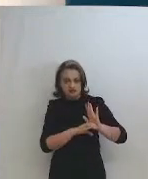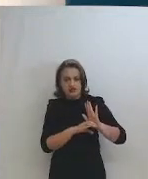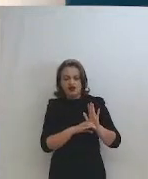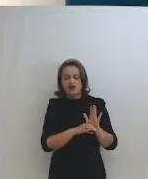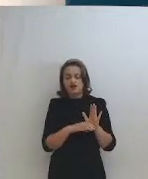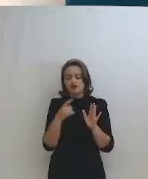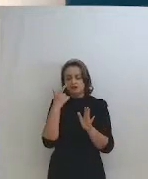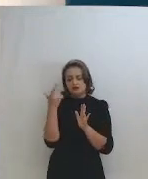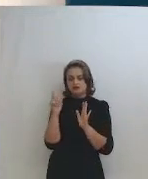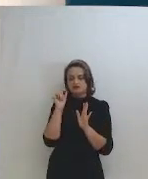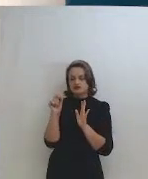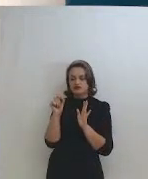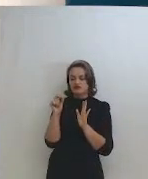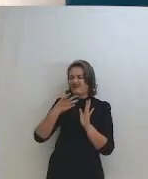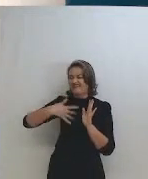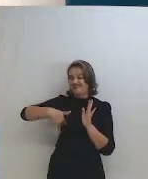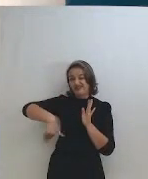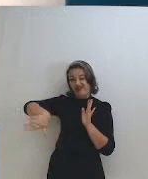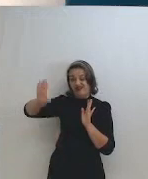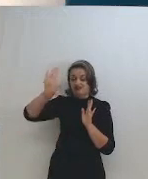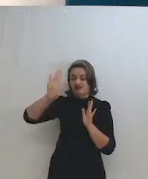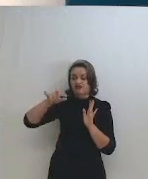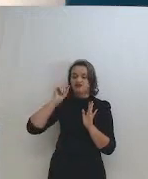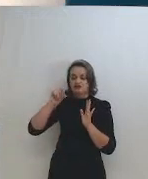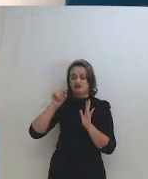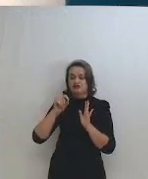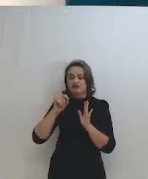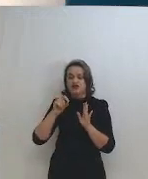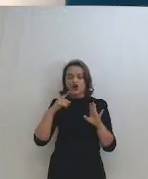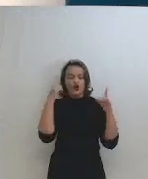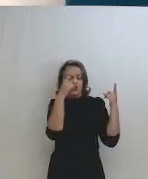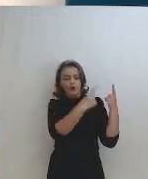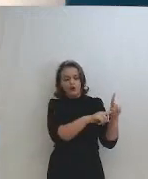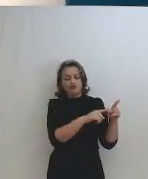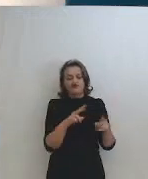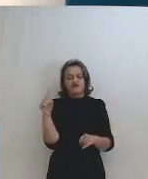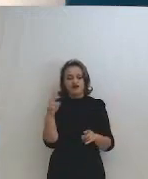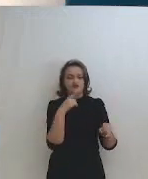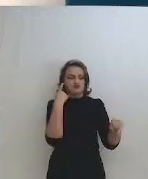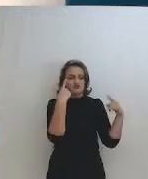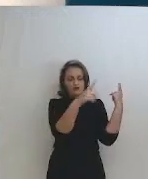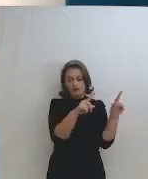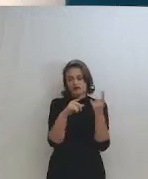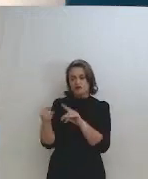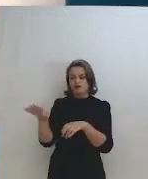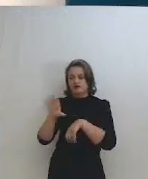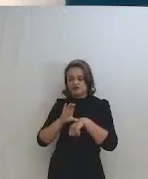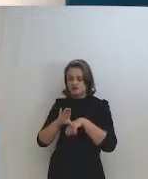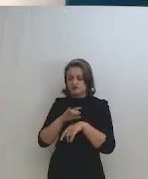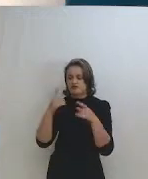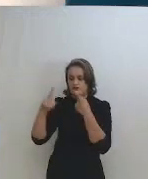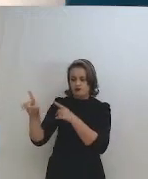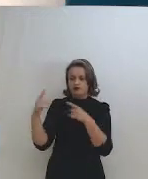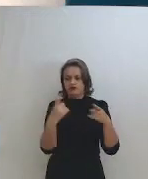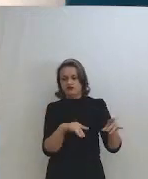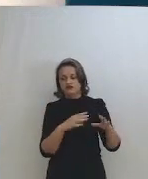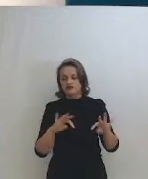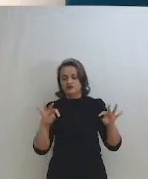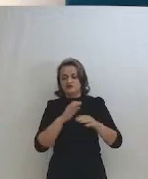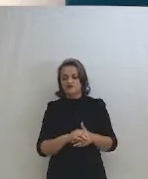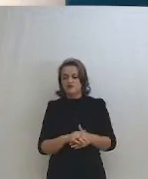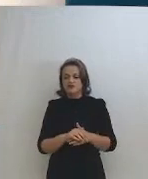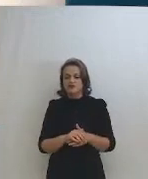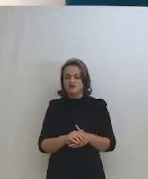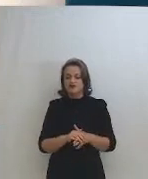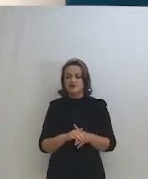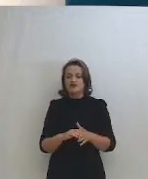eternum, contrariando aí todos os valores constitucionais vigentes. E aqui percebam o porquê desta